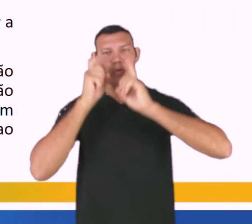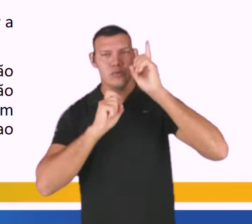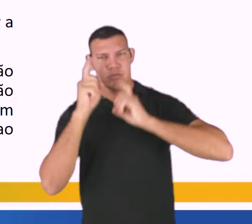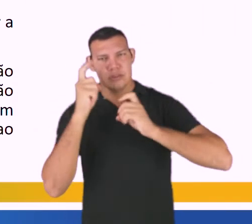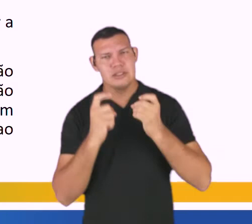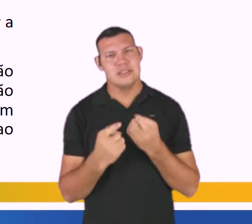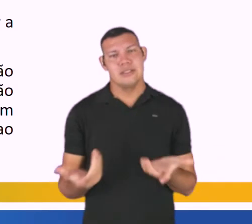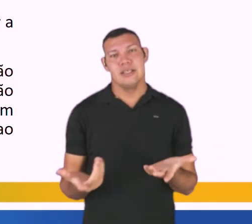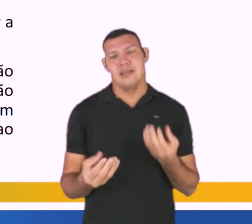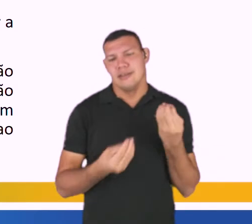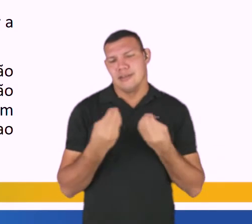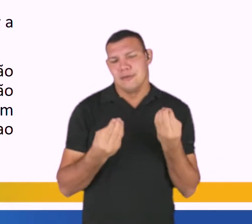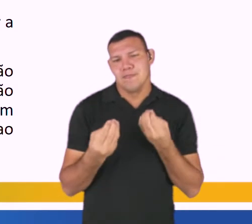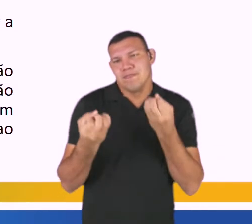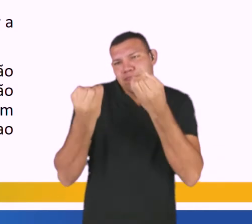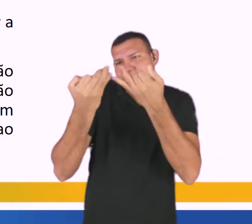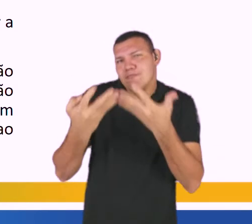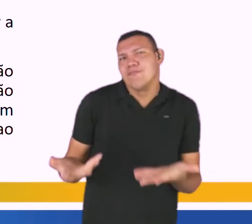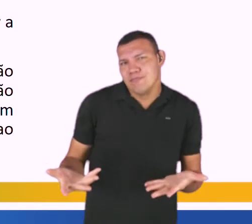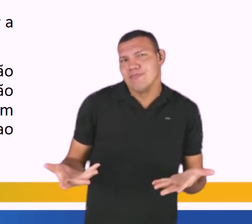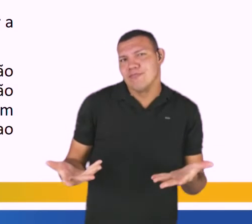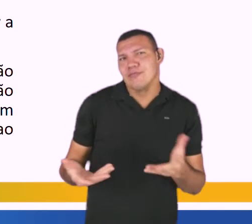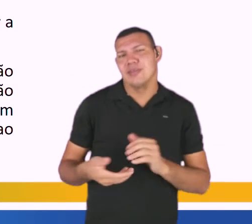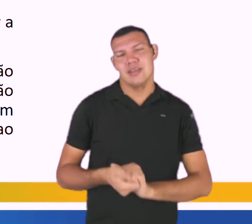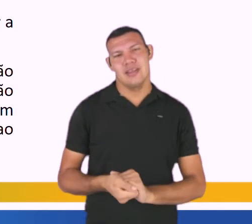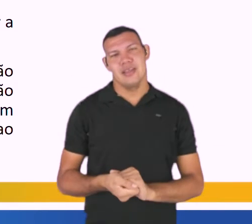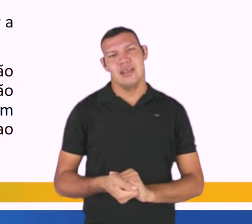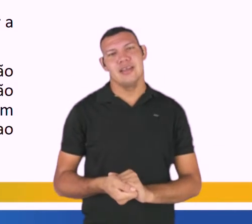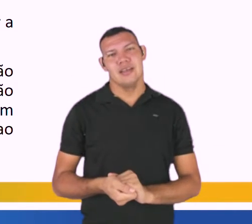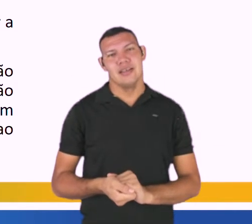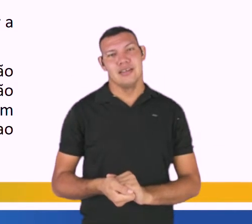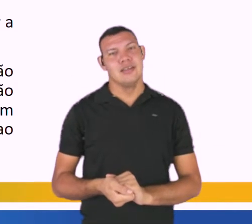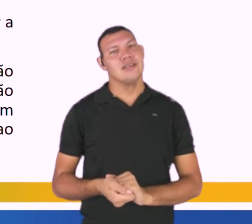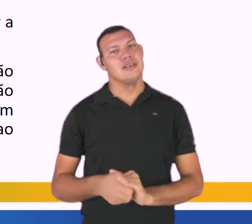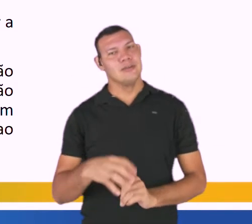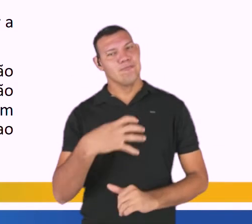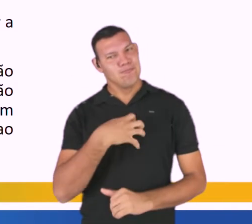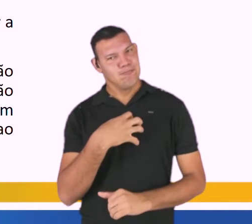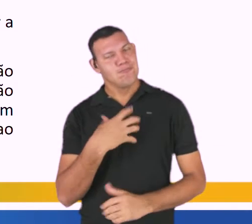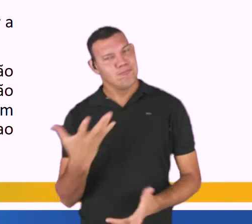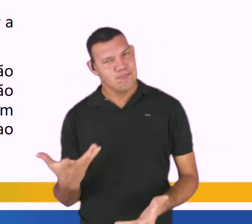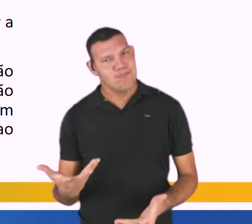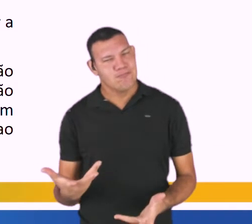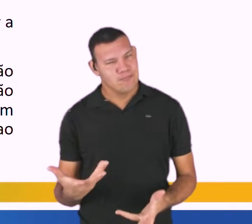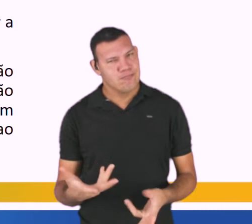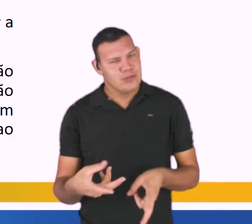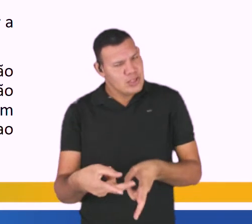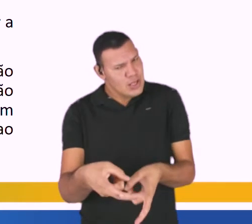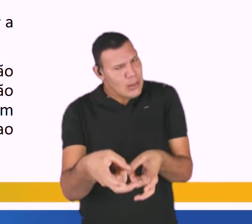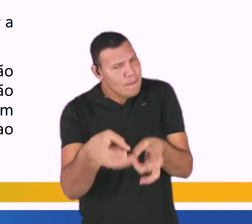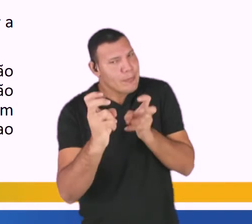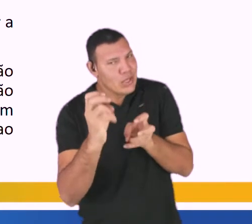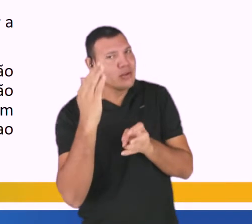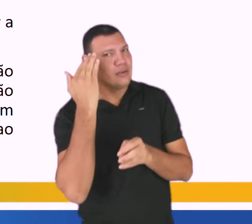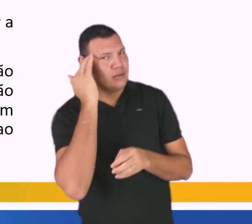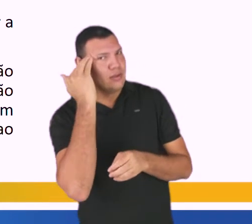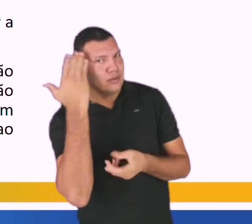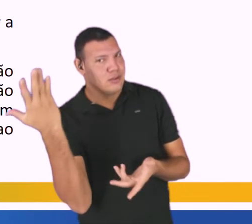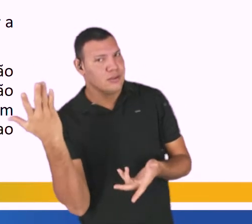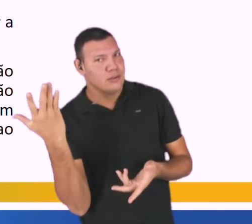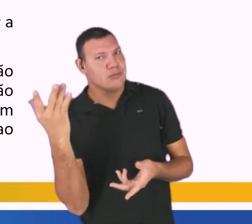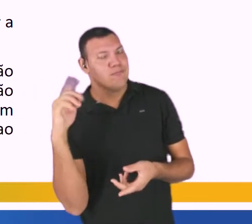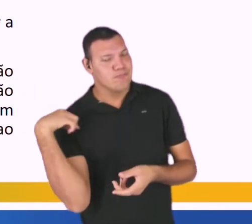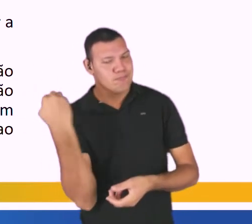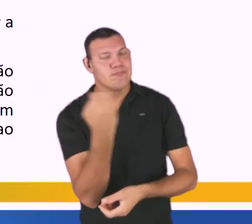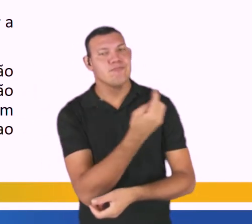muitas vezes a gente não diz, tá? Então, essa é uma das manifestações que deve ser muito bem entendida por